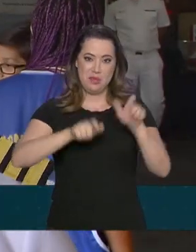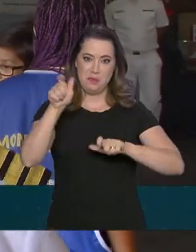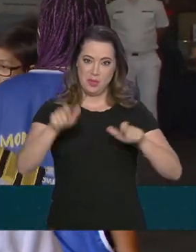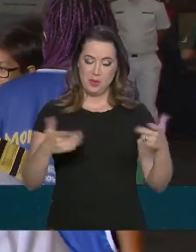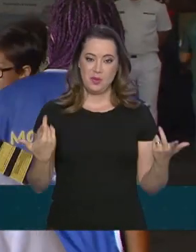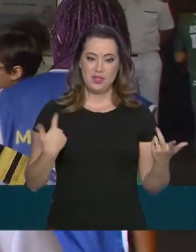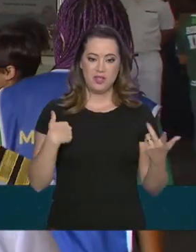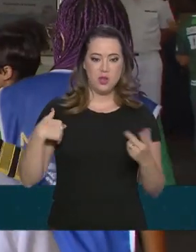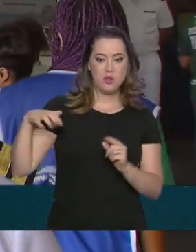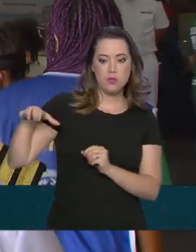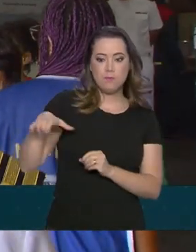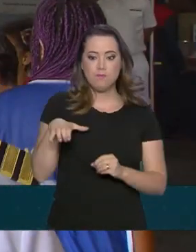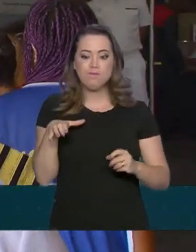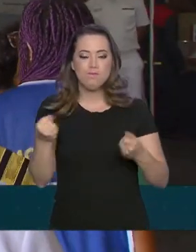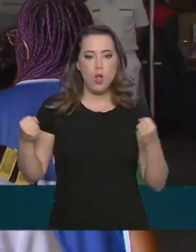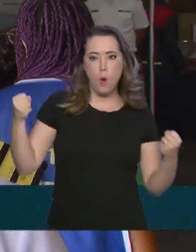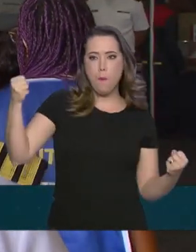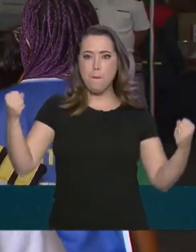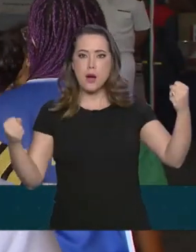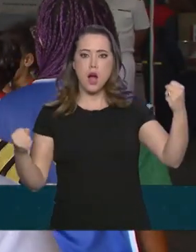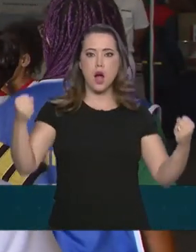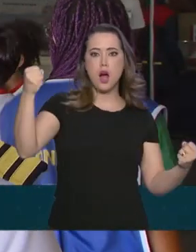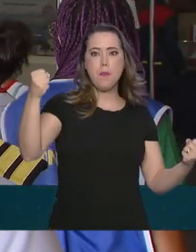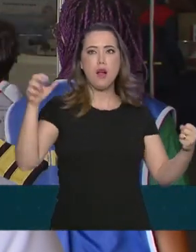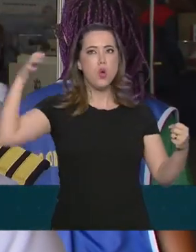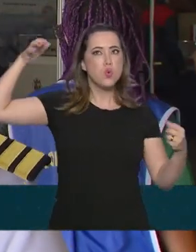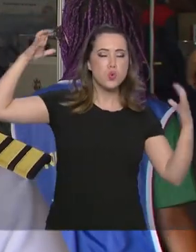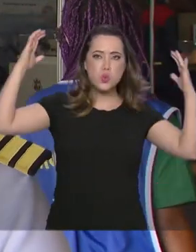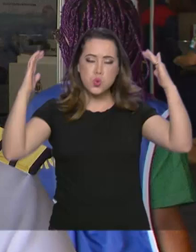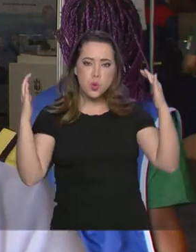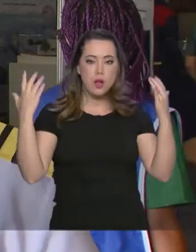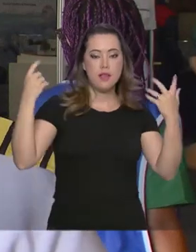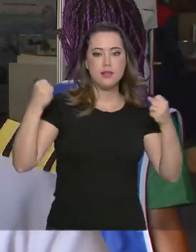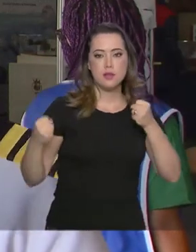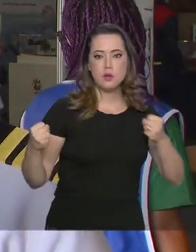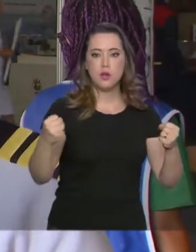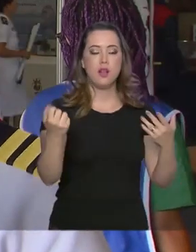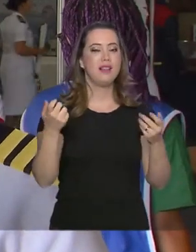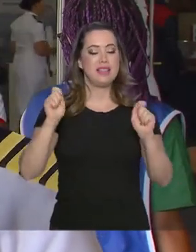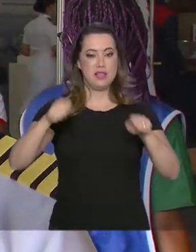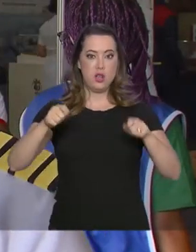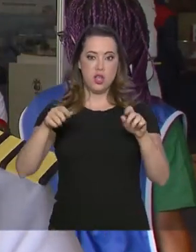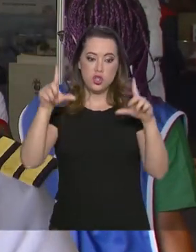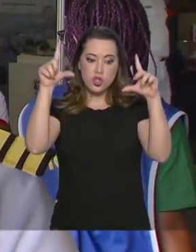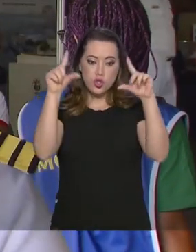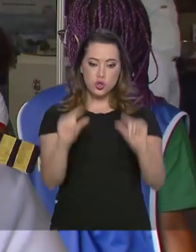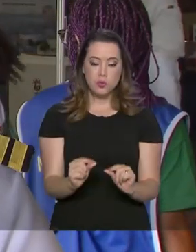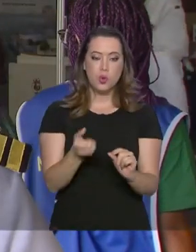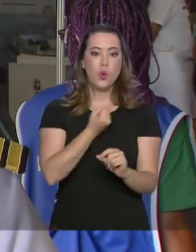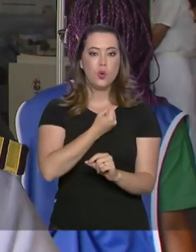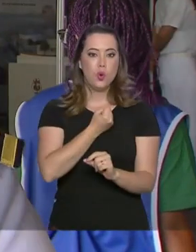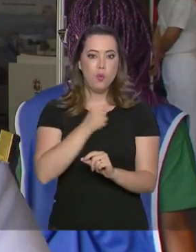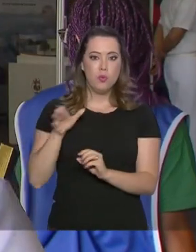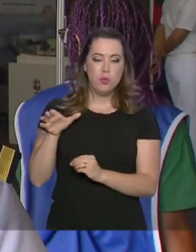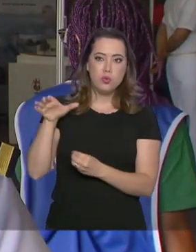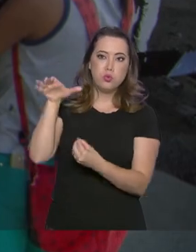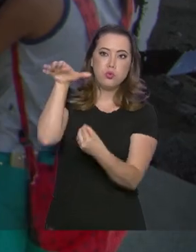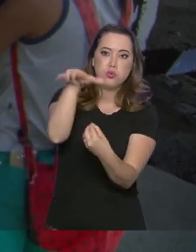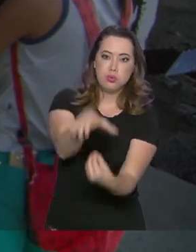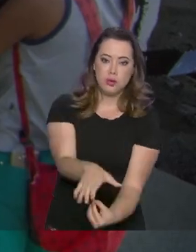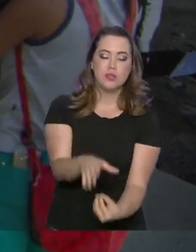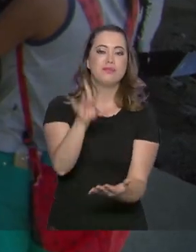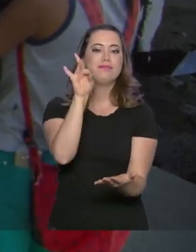manobrar com o paraquedas. E aí a gente diminui o número de saltos reais.